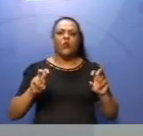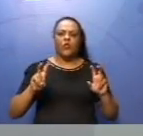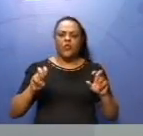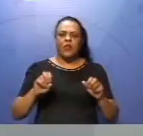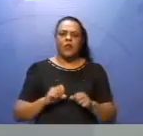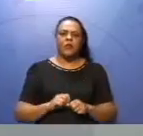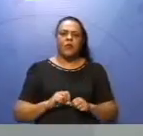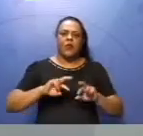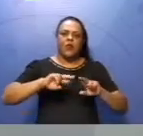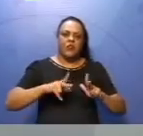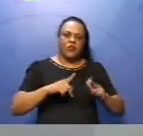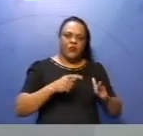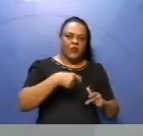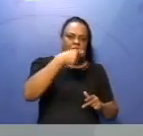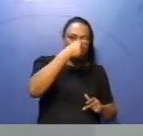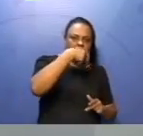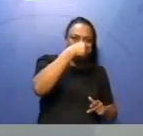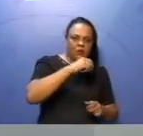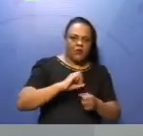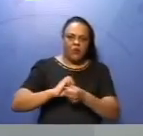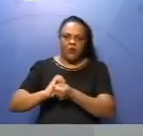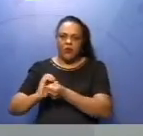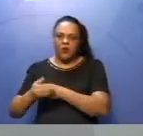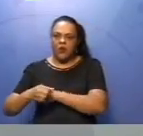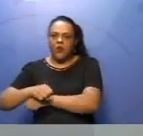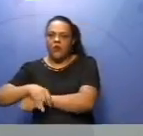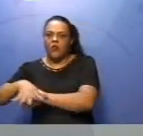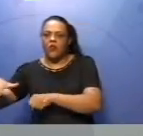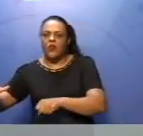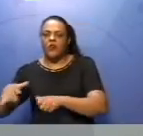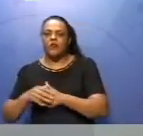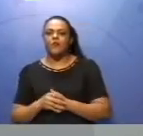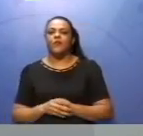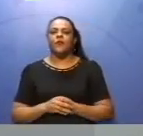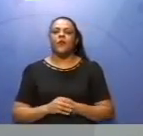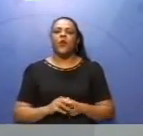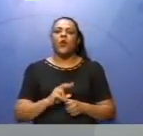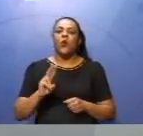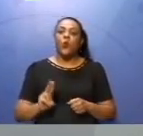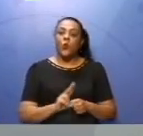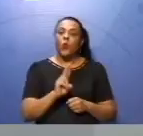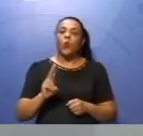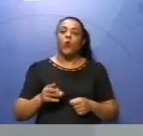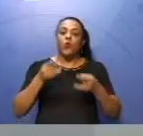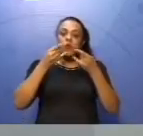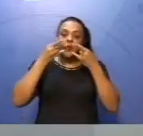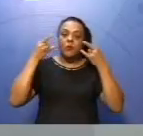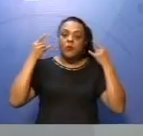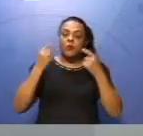entre esses tipos de doenças gripais. E usem, no caso, a máscara, é uma